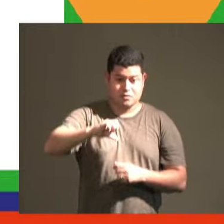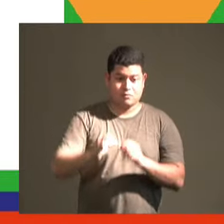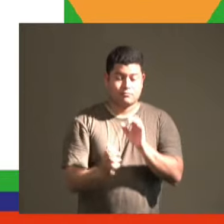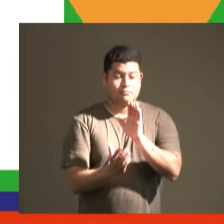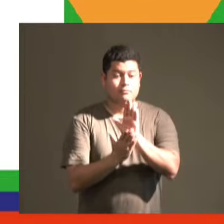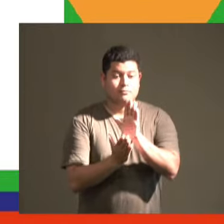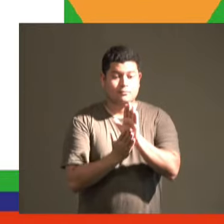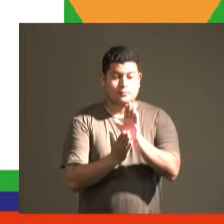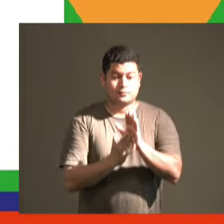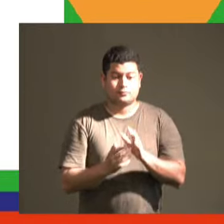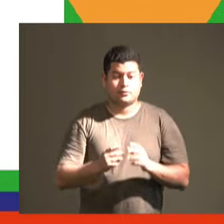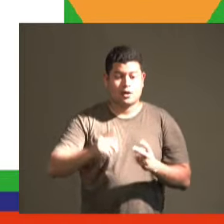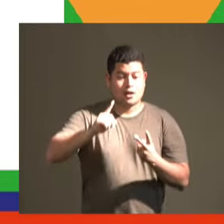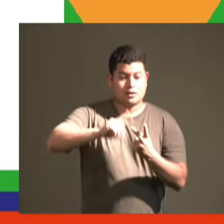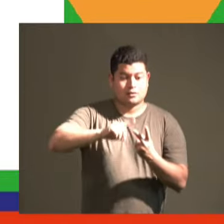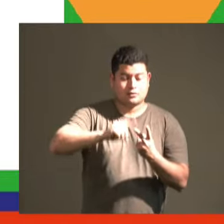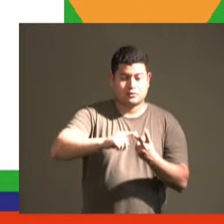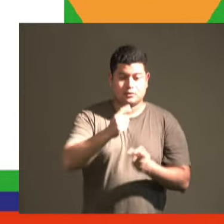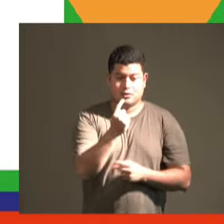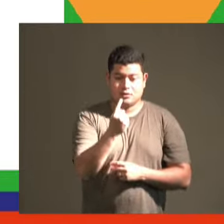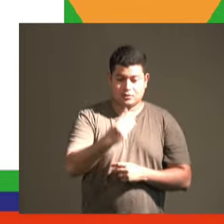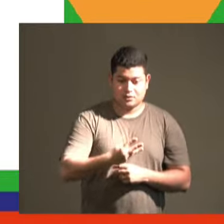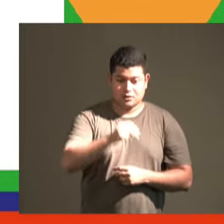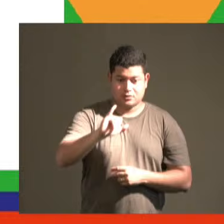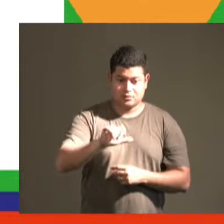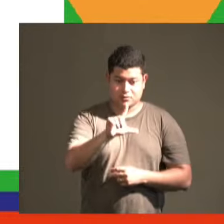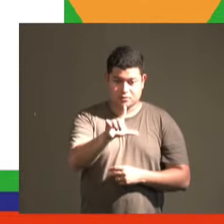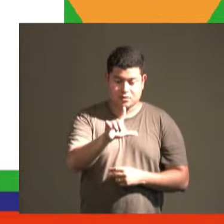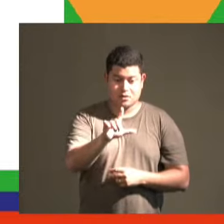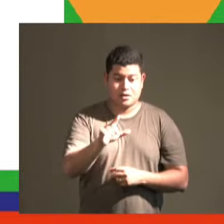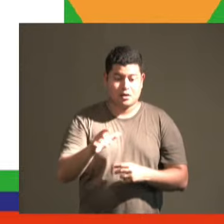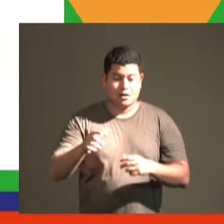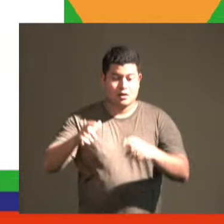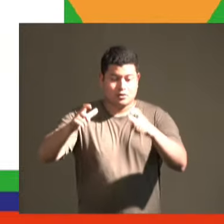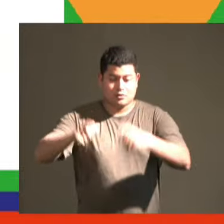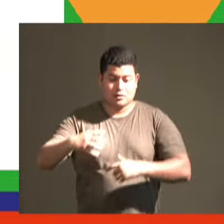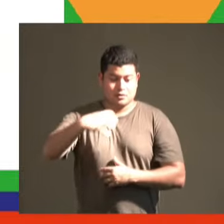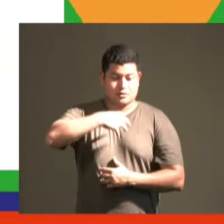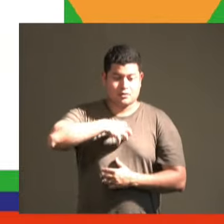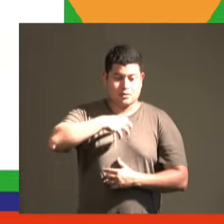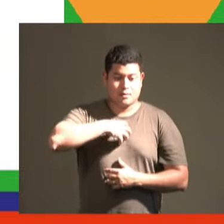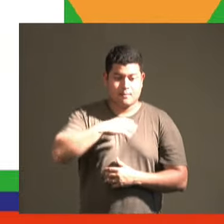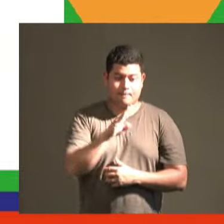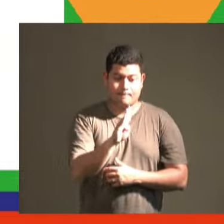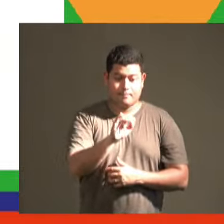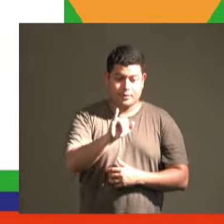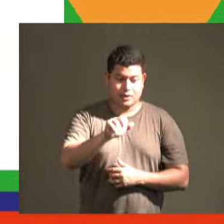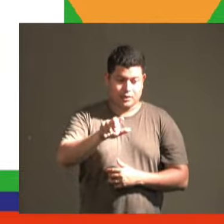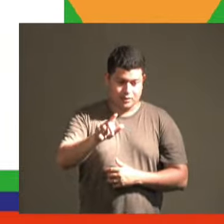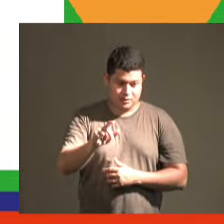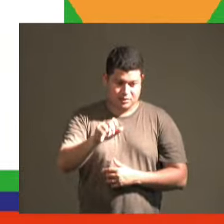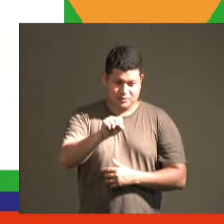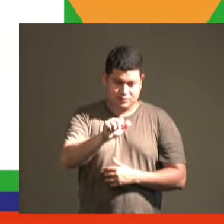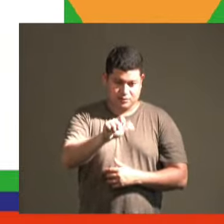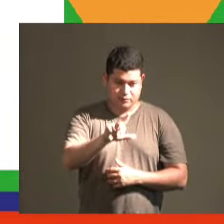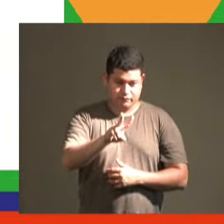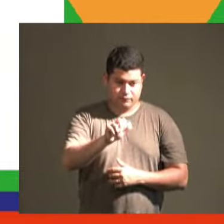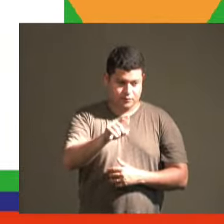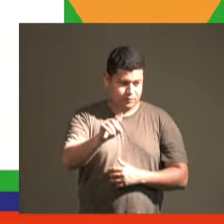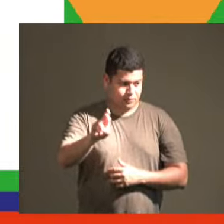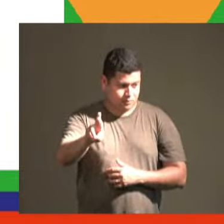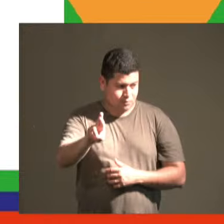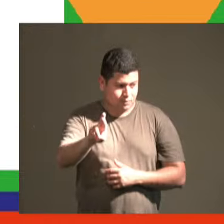13 de julho de 2023, na cidade de Salvador, na Bahia, resultou em 65 propostas. A próxima,